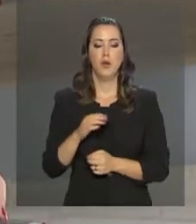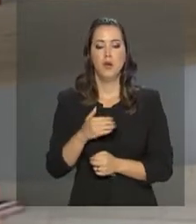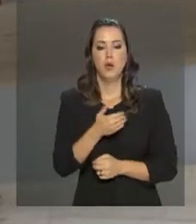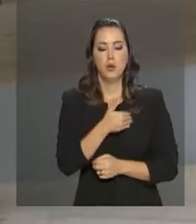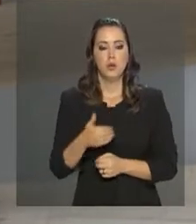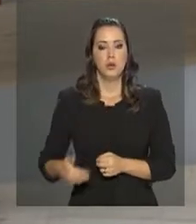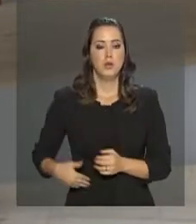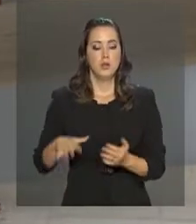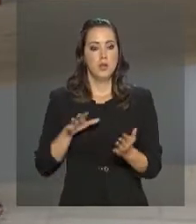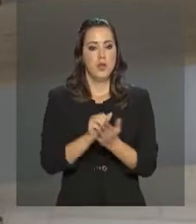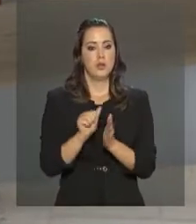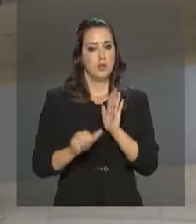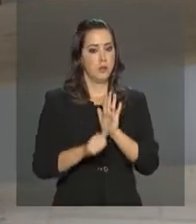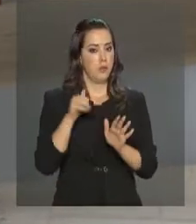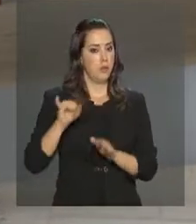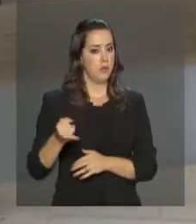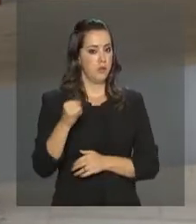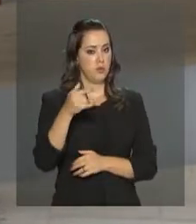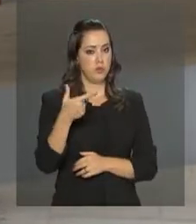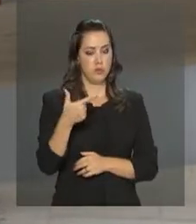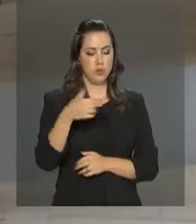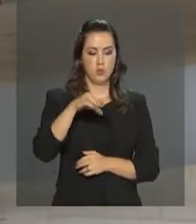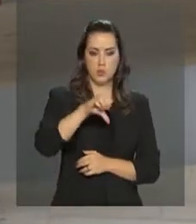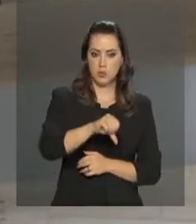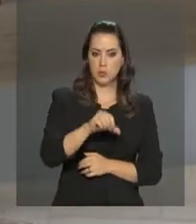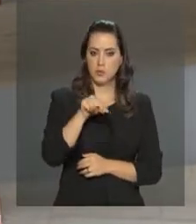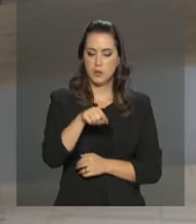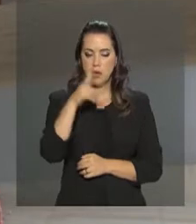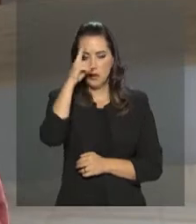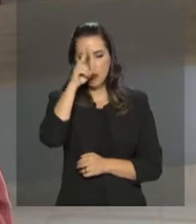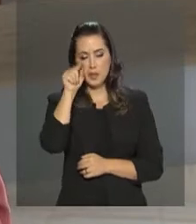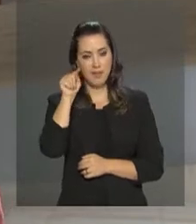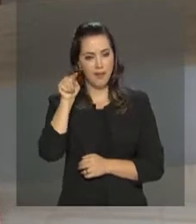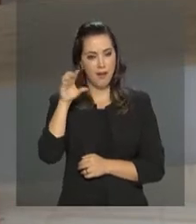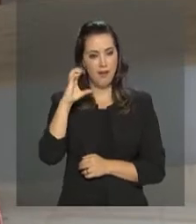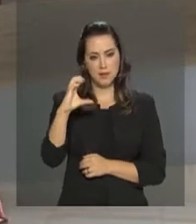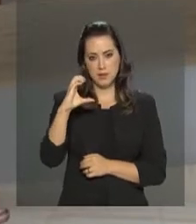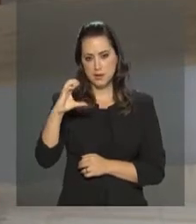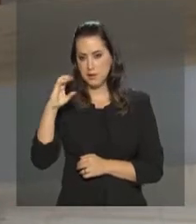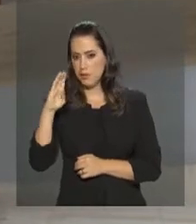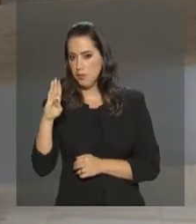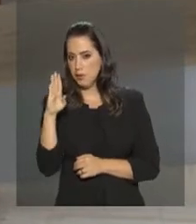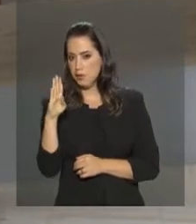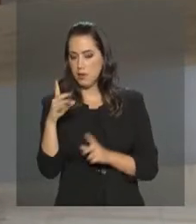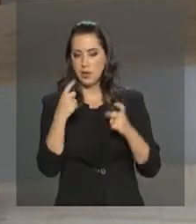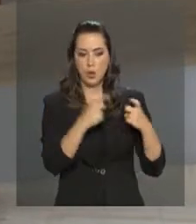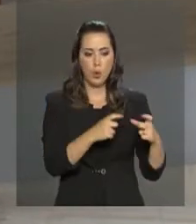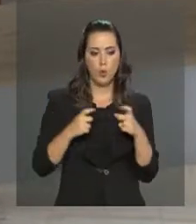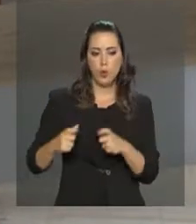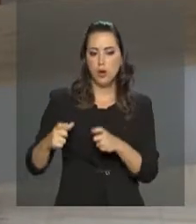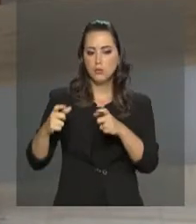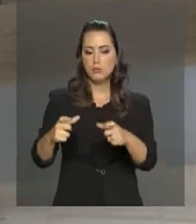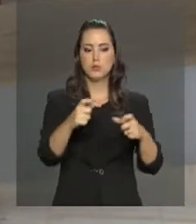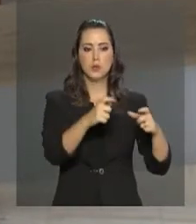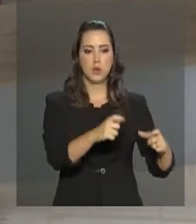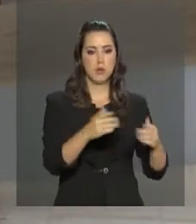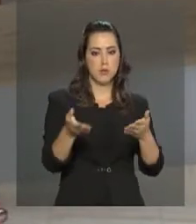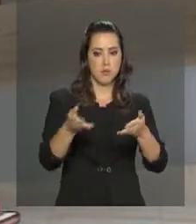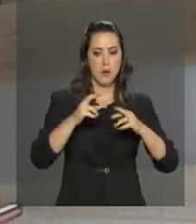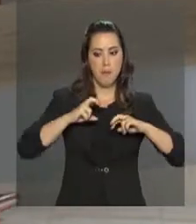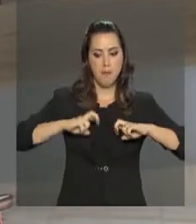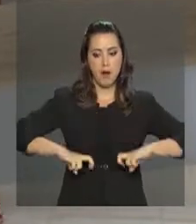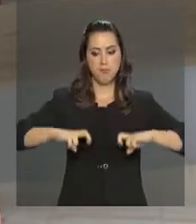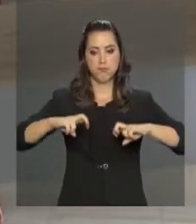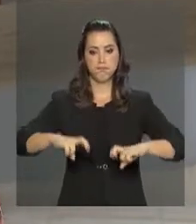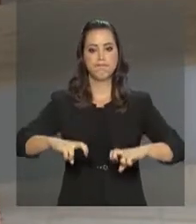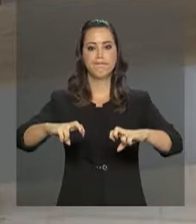toma posse a partir de 1º de janeiro de 2019, lembrando que lá, além de vários gabinetes, né, para receber a equipe